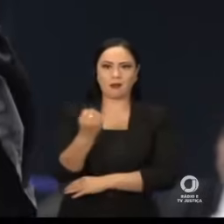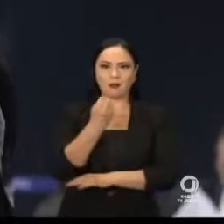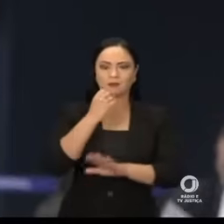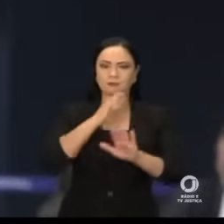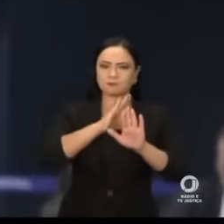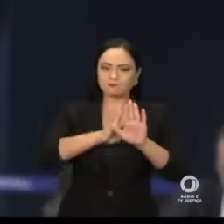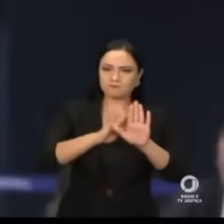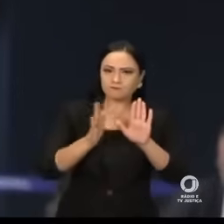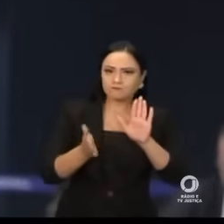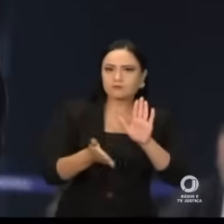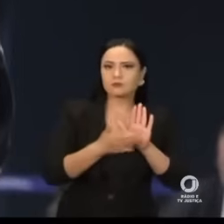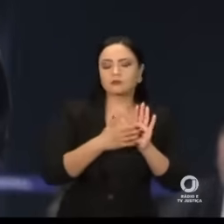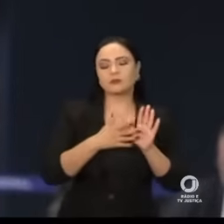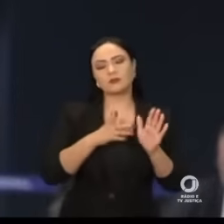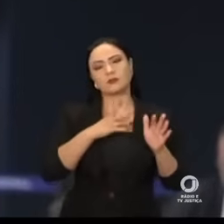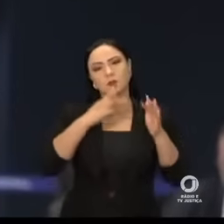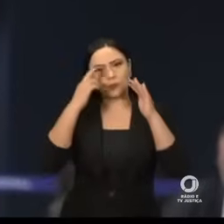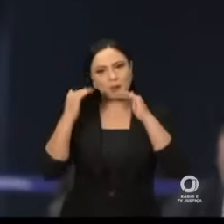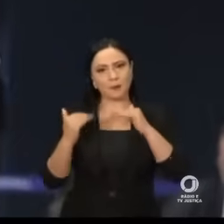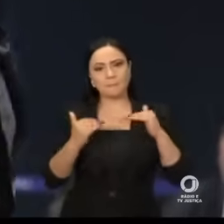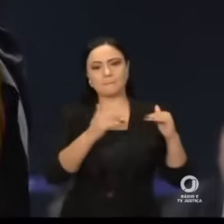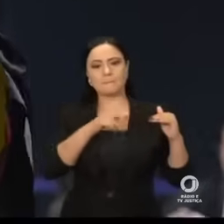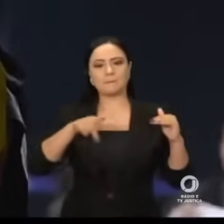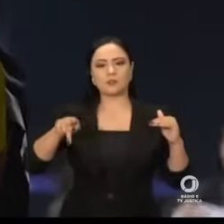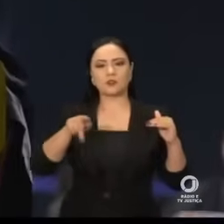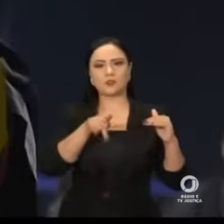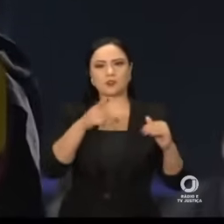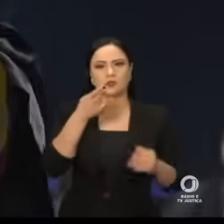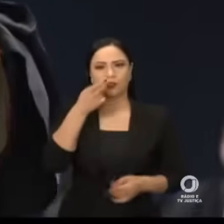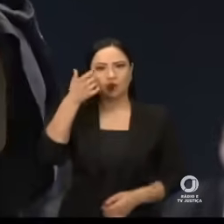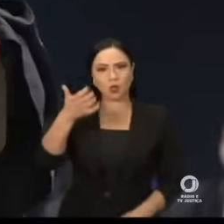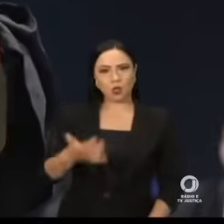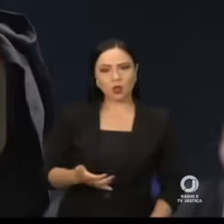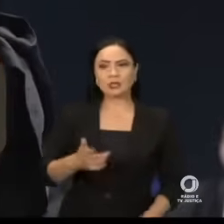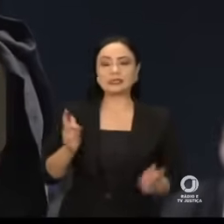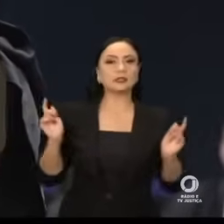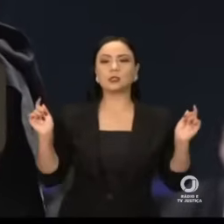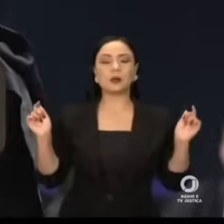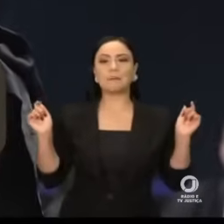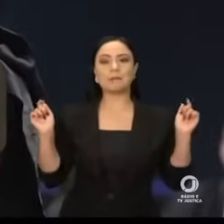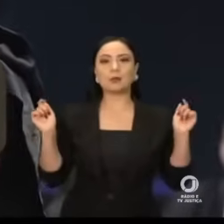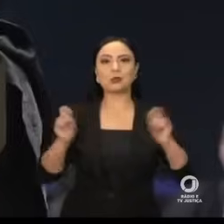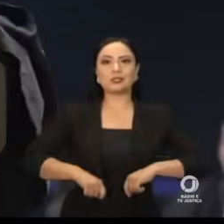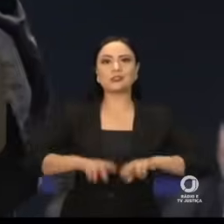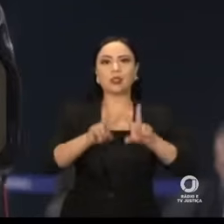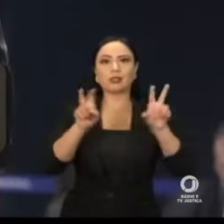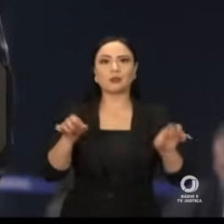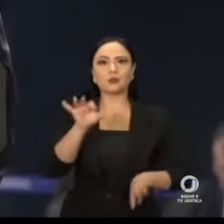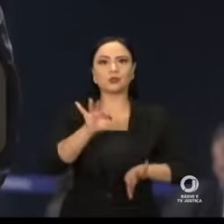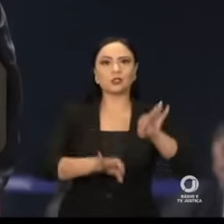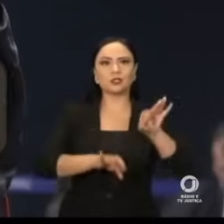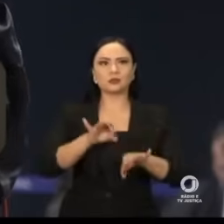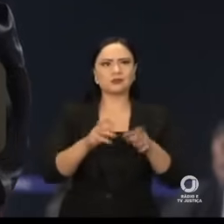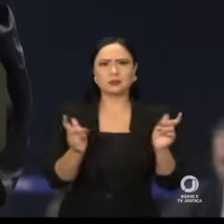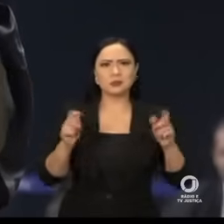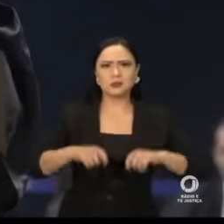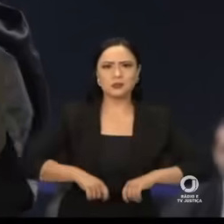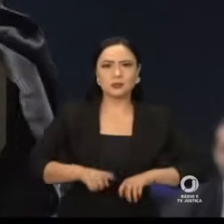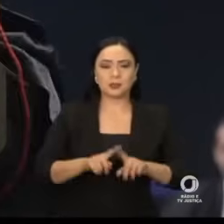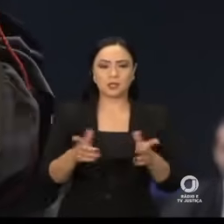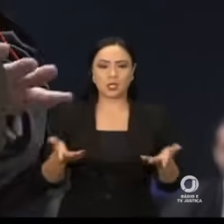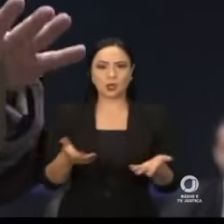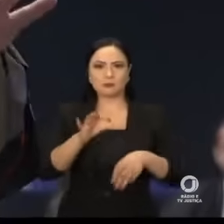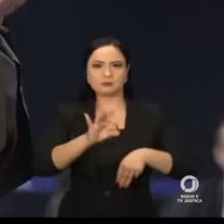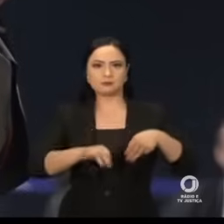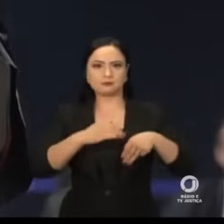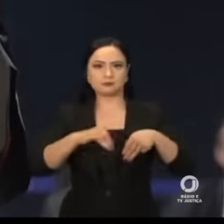Com todo respeito, como disse o professor Dweck, não é possível do ponto de vista jurídico. E agora, ministro, senhores ministros,